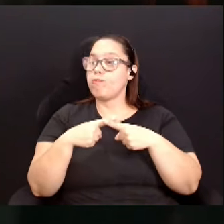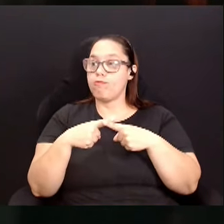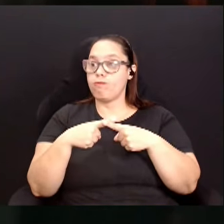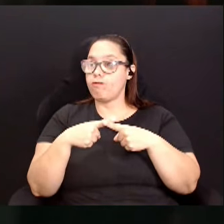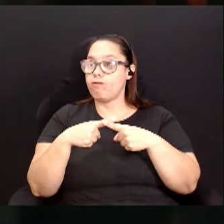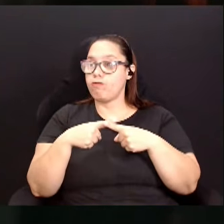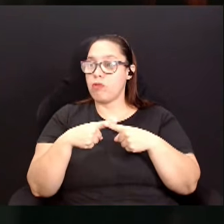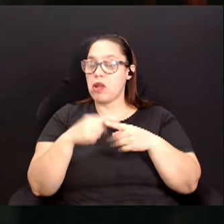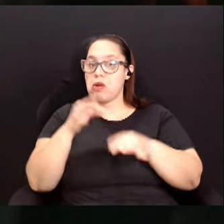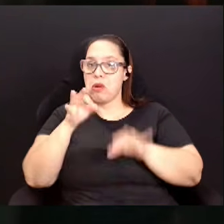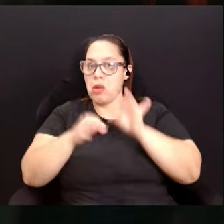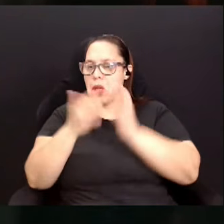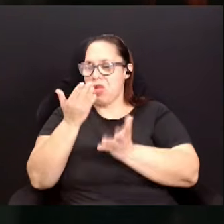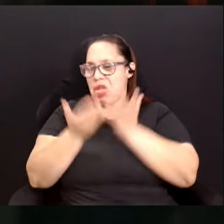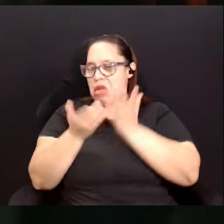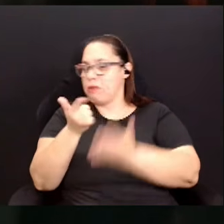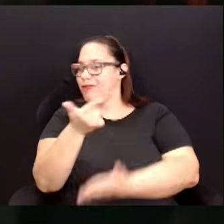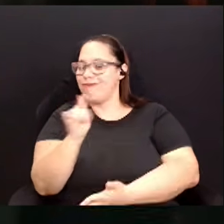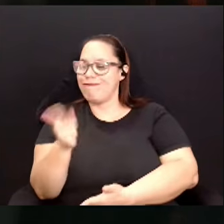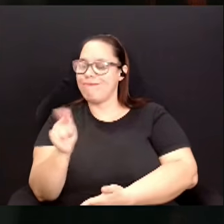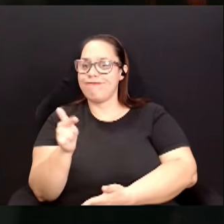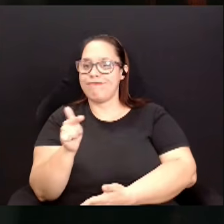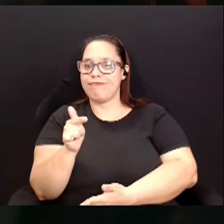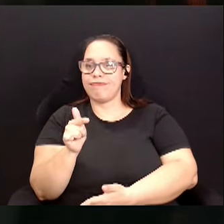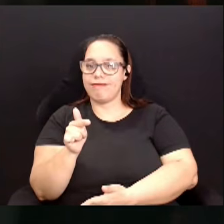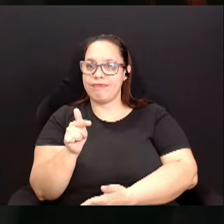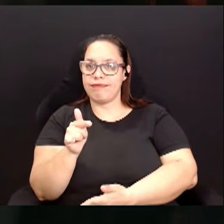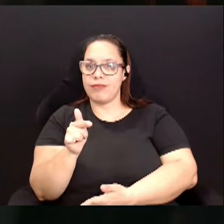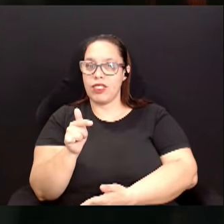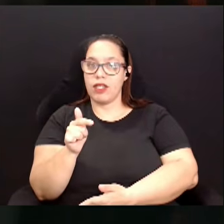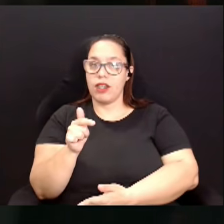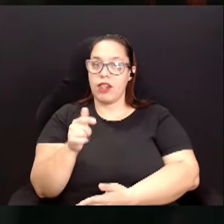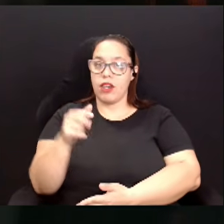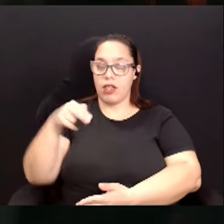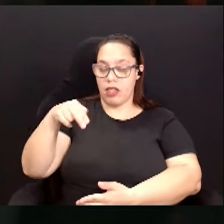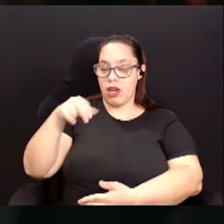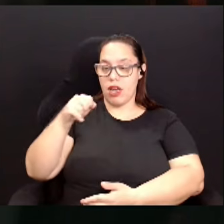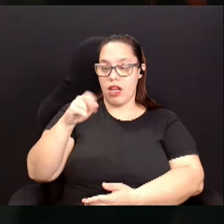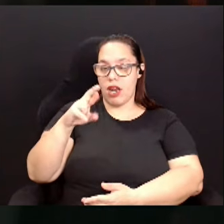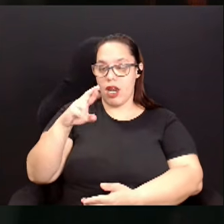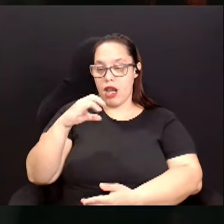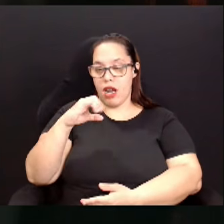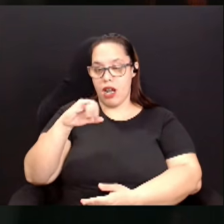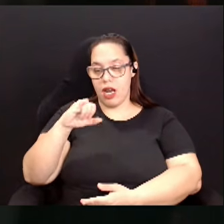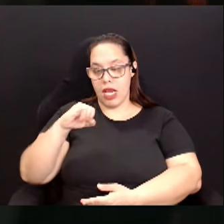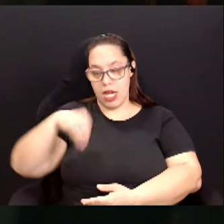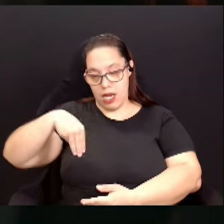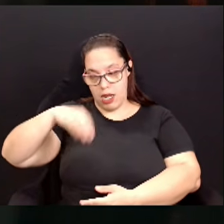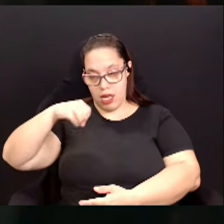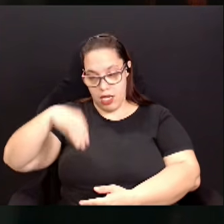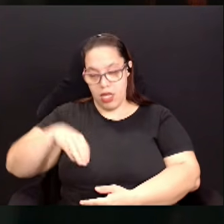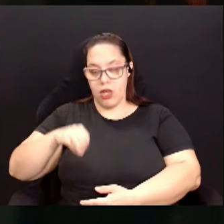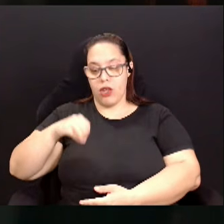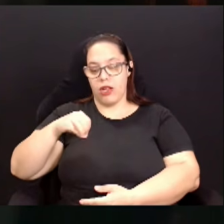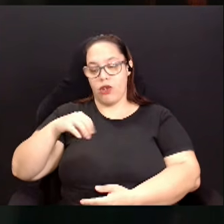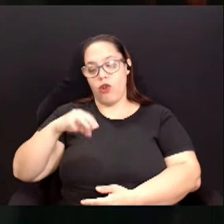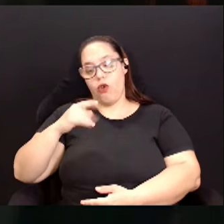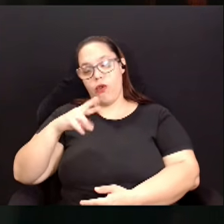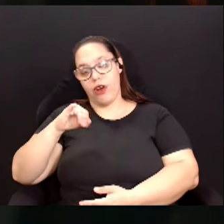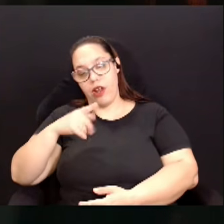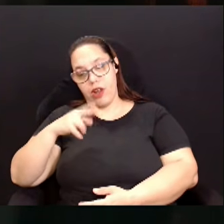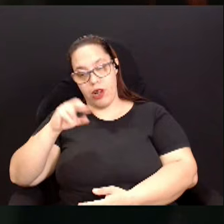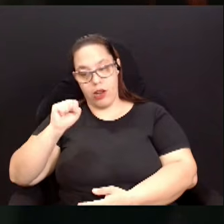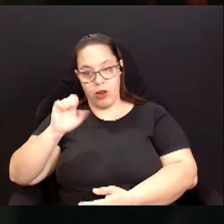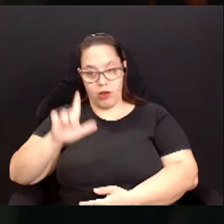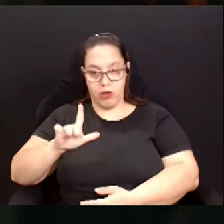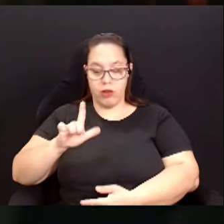julgamento, né? E assim, a gente está falando desse narcisismo conversacional, que a pessoa que ela age dessa forma é uma pessoa que vai acabar ficando